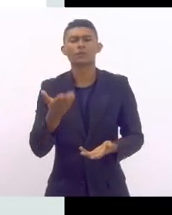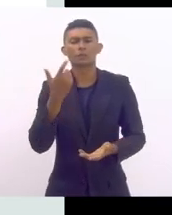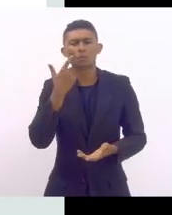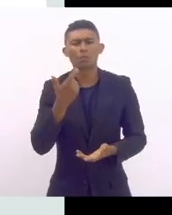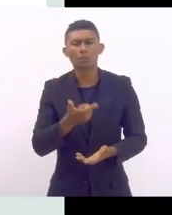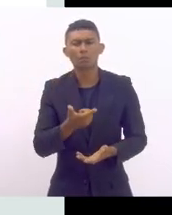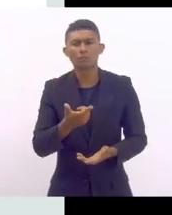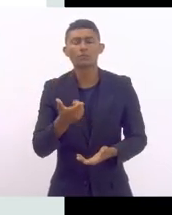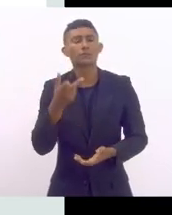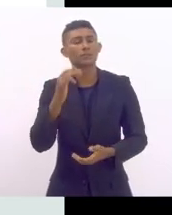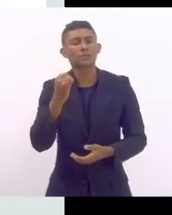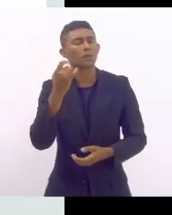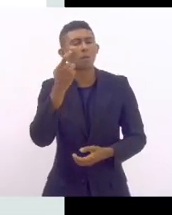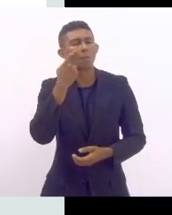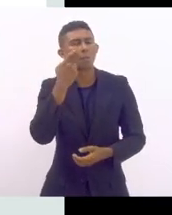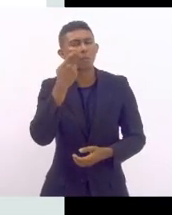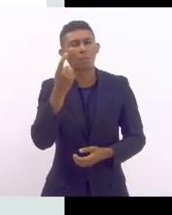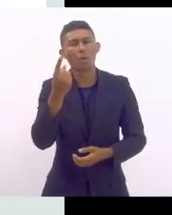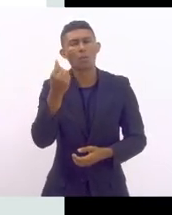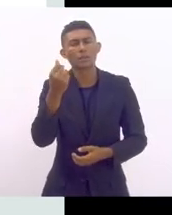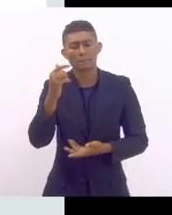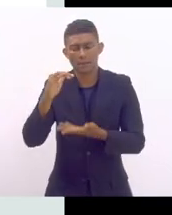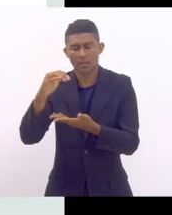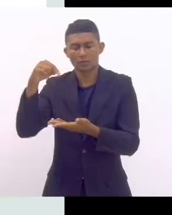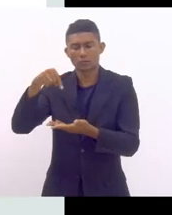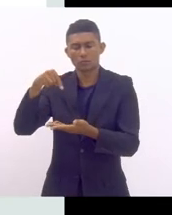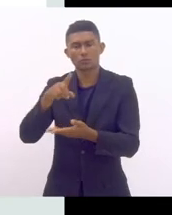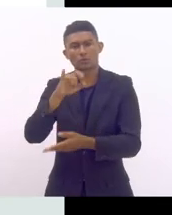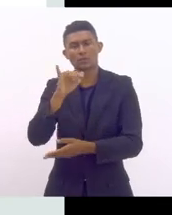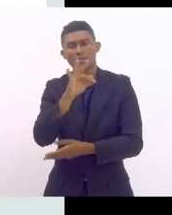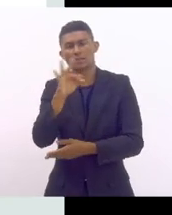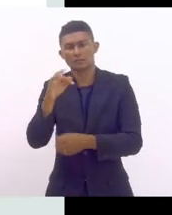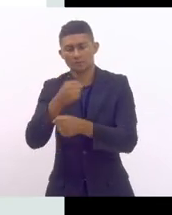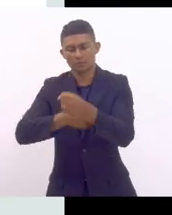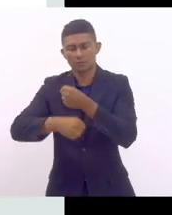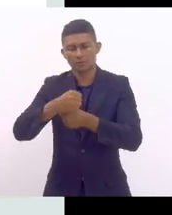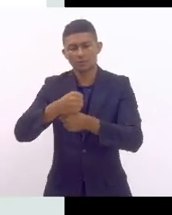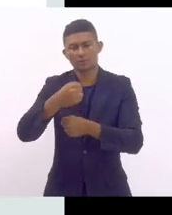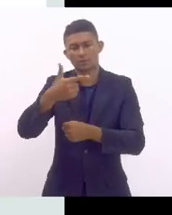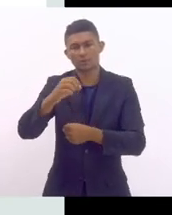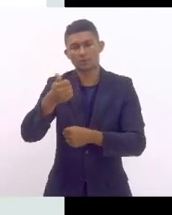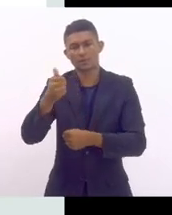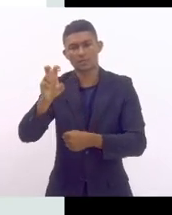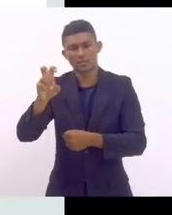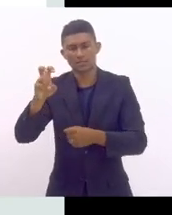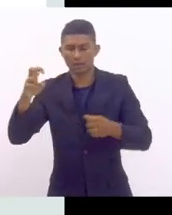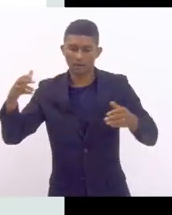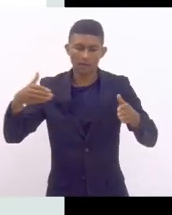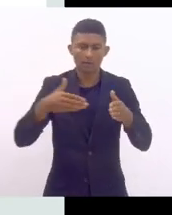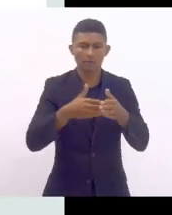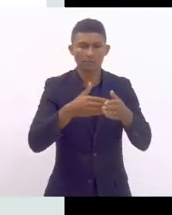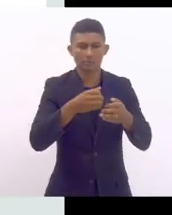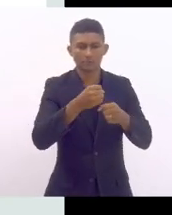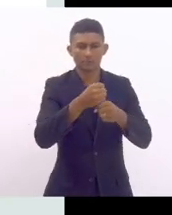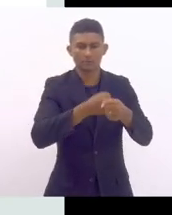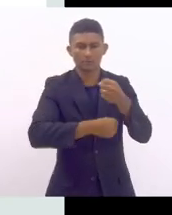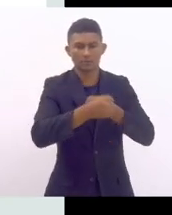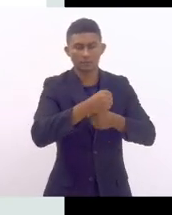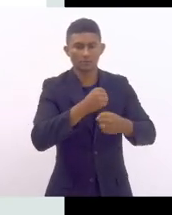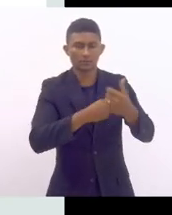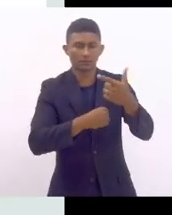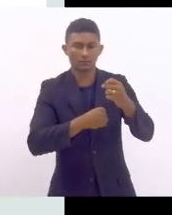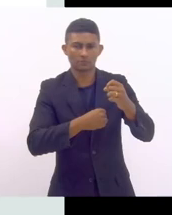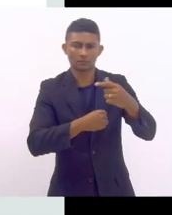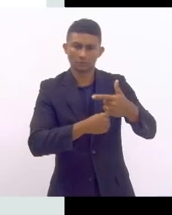se nós olharmos o orçamento do Instituto Federal Fluminense de 2015 a2022 nós vamos olhar que o